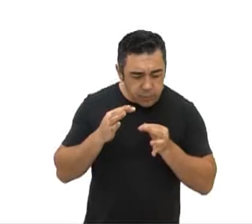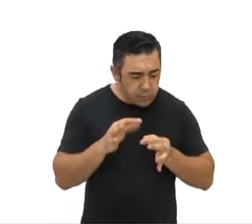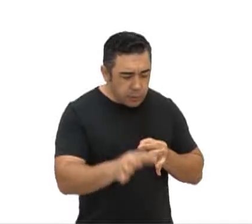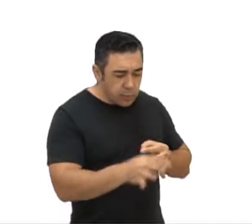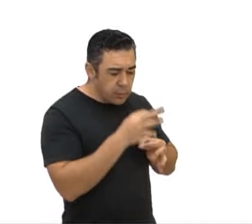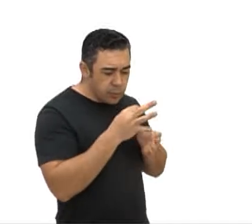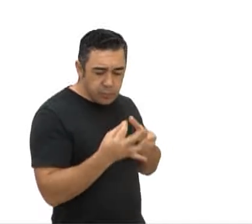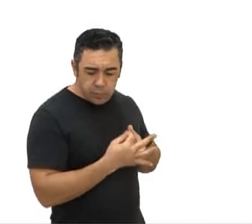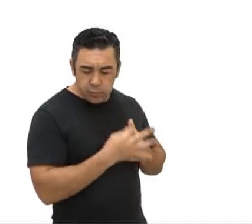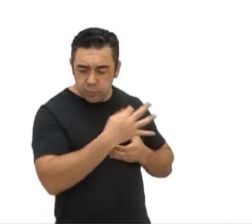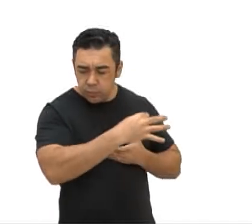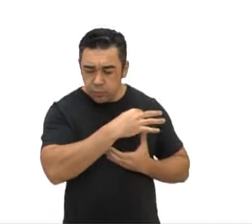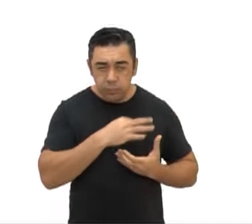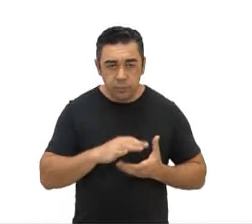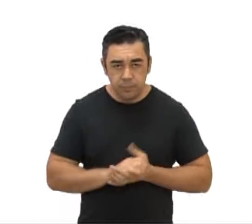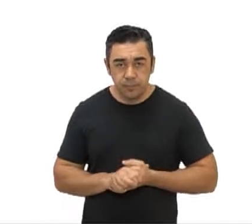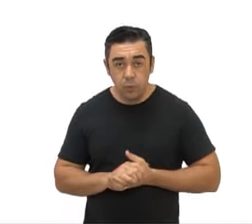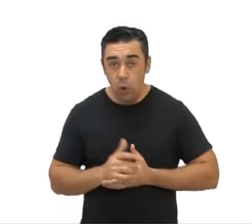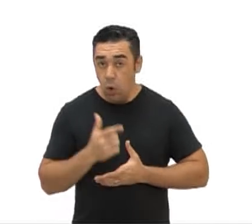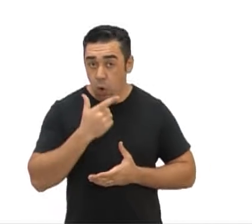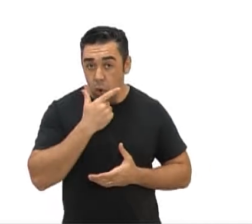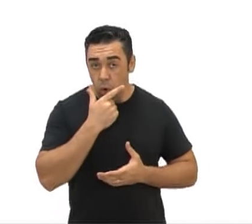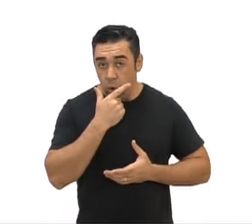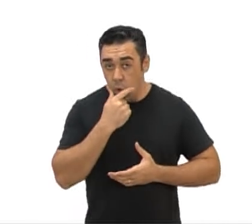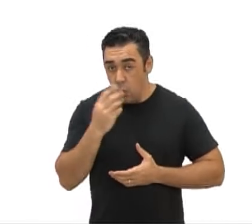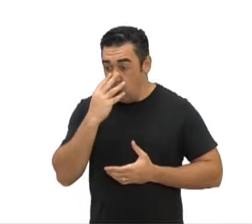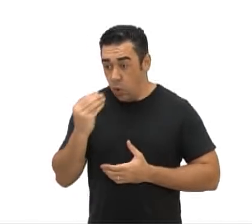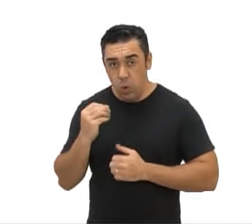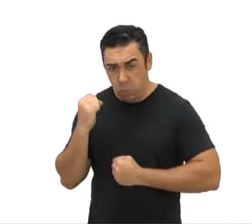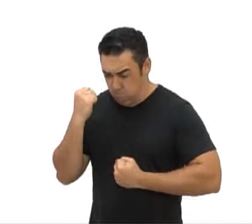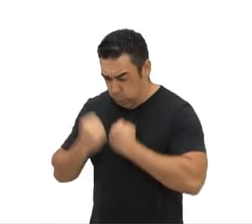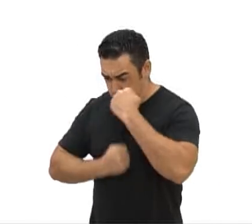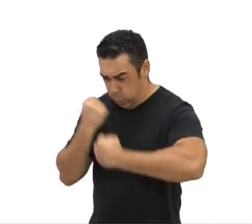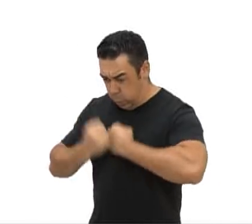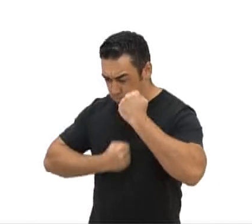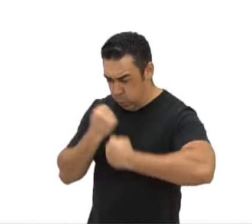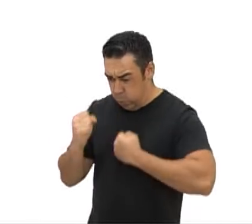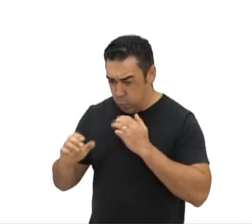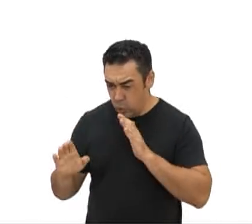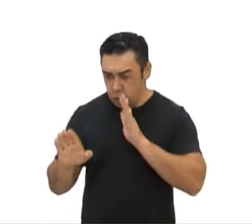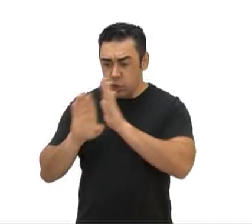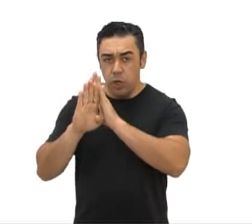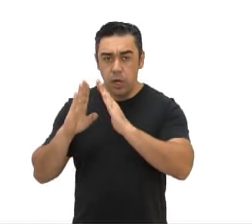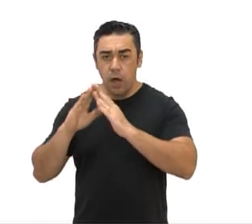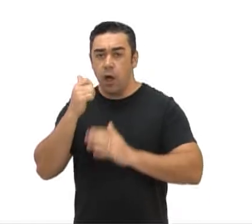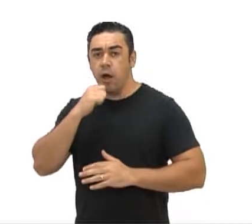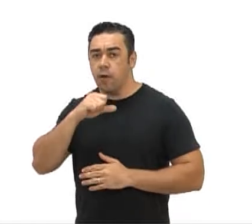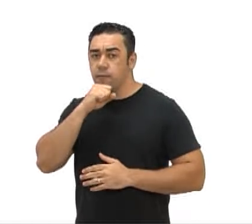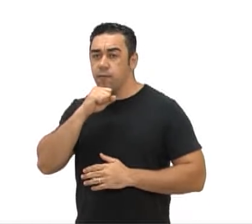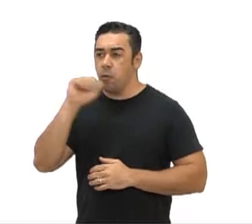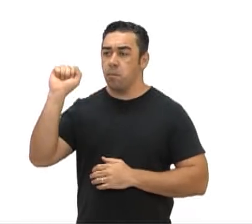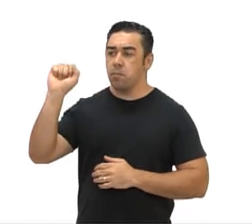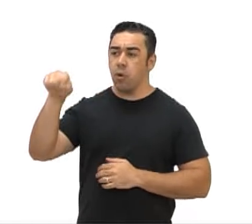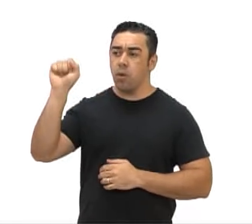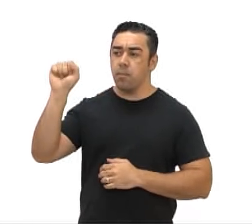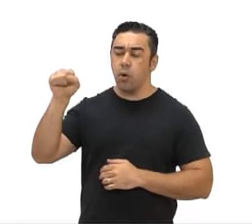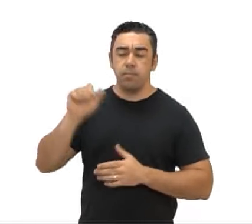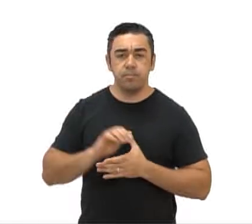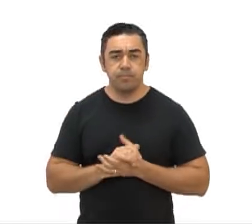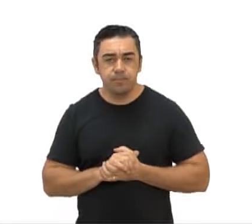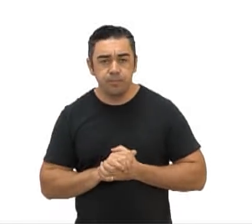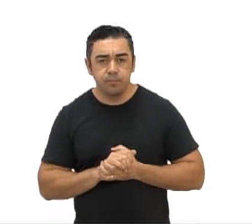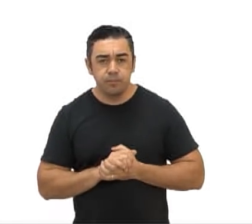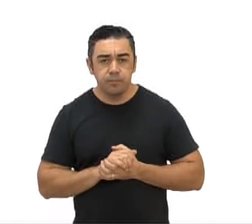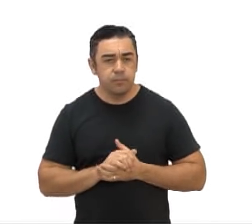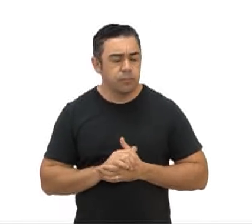encontrava. O lobo não demorou muito a chegar à casa da avó. Bate à porta. Toque, toque.